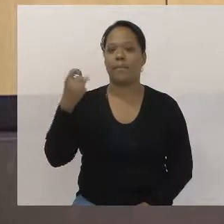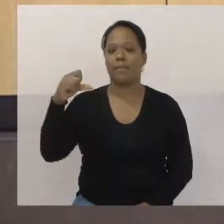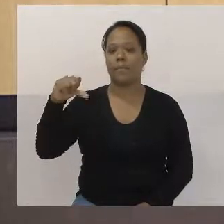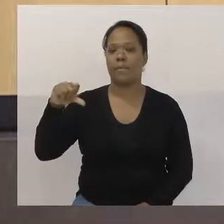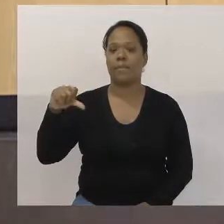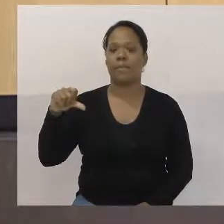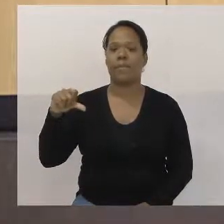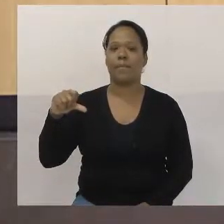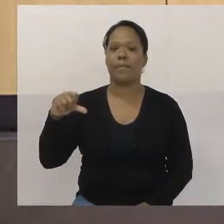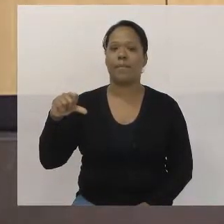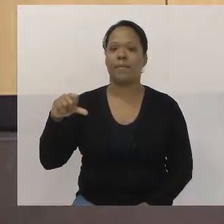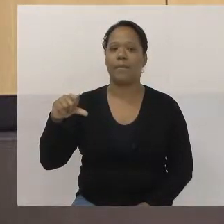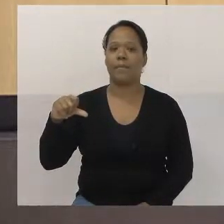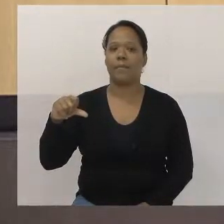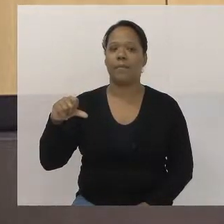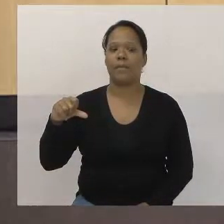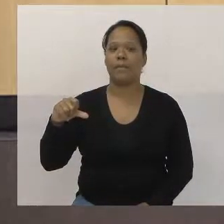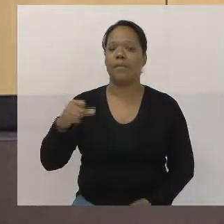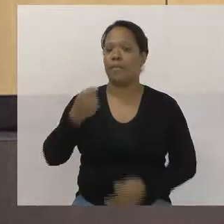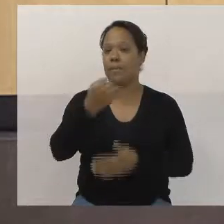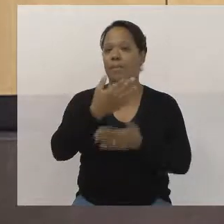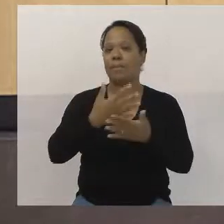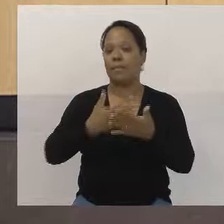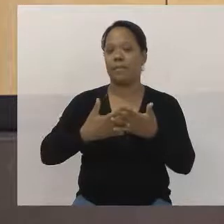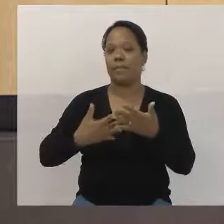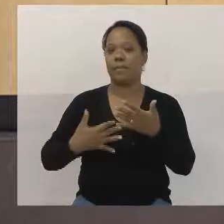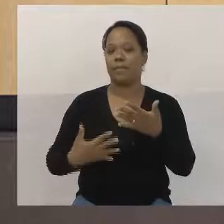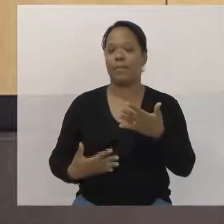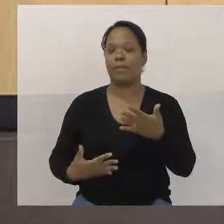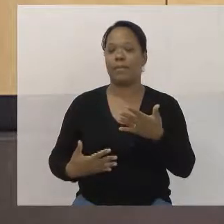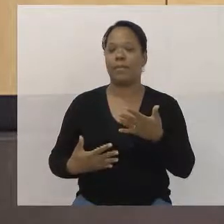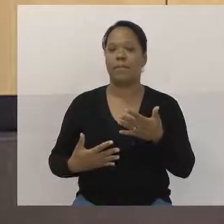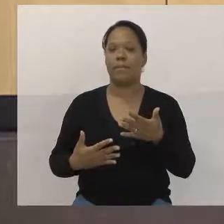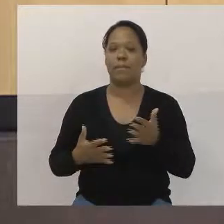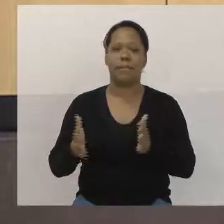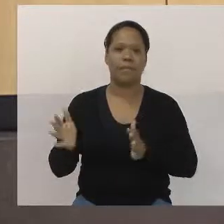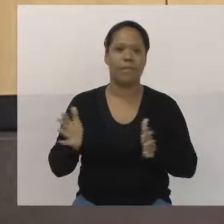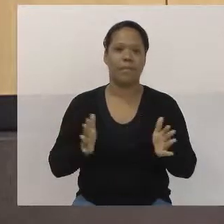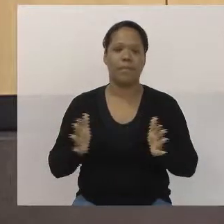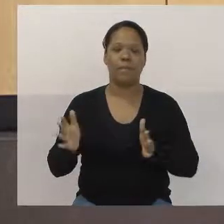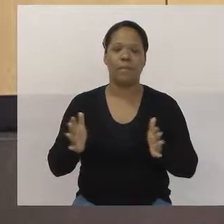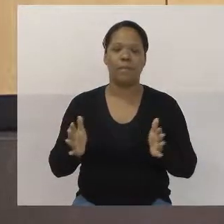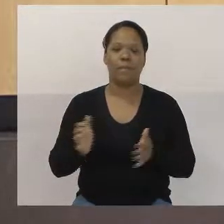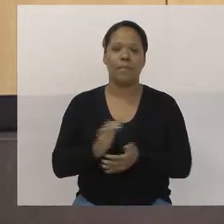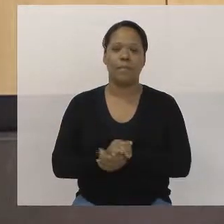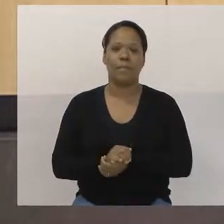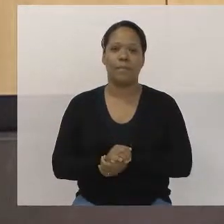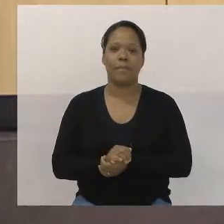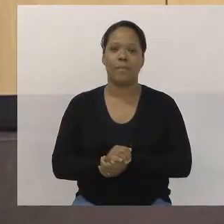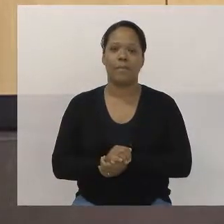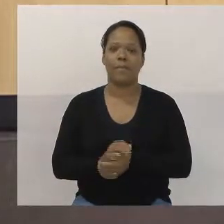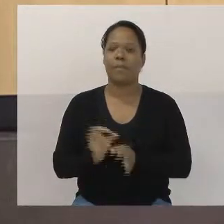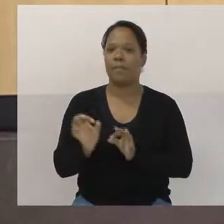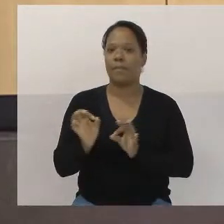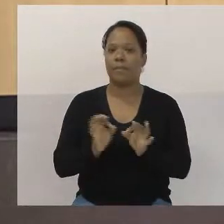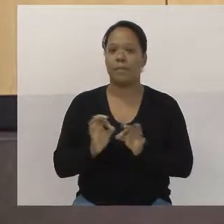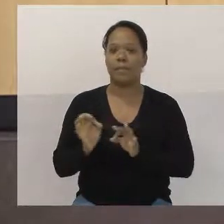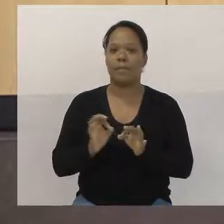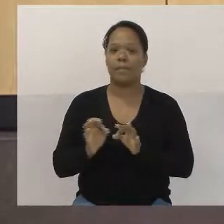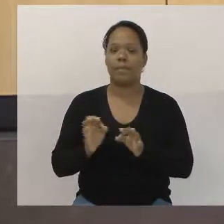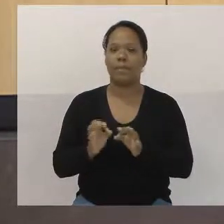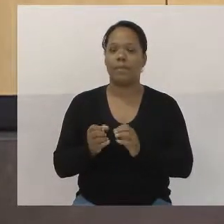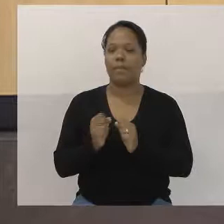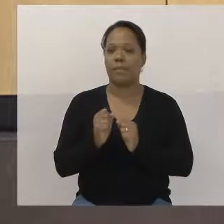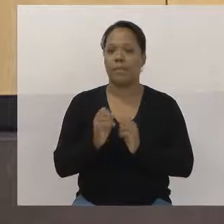2019 despois sobre as diretrizes para elaboração e execução